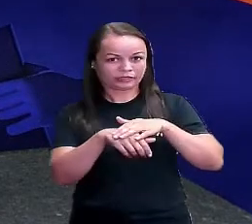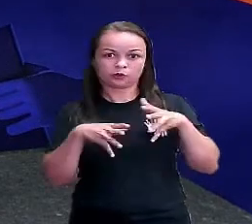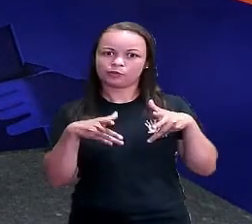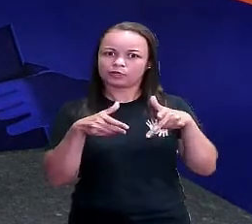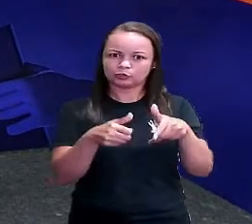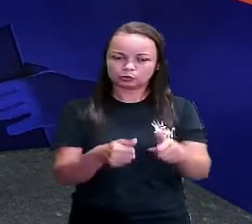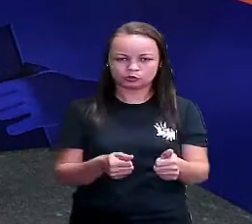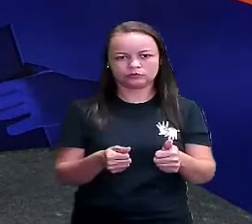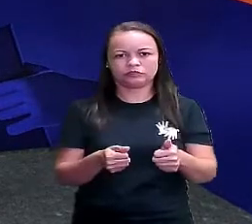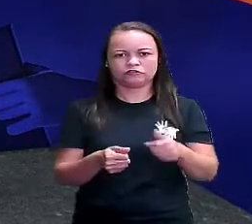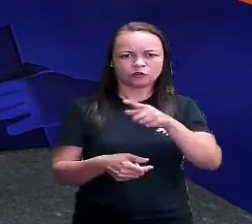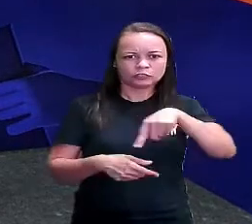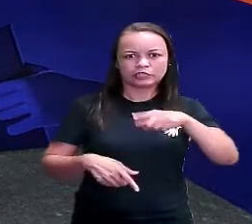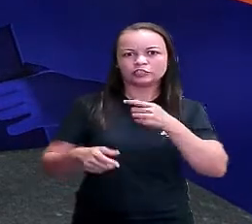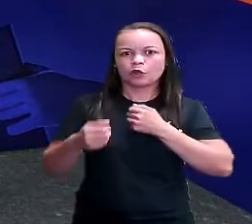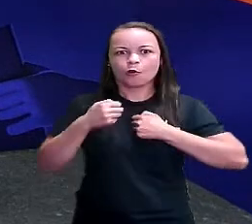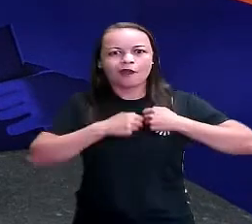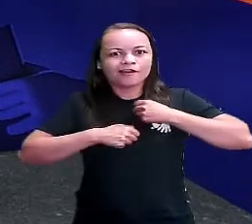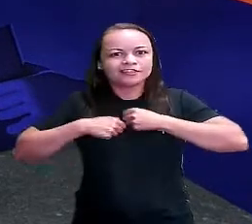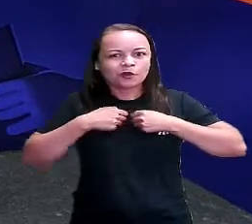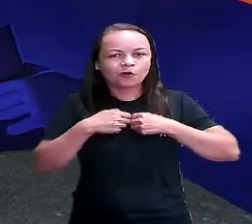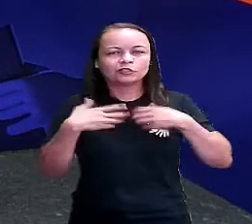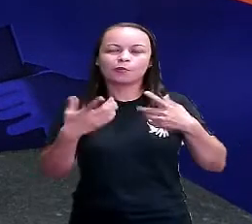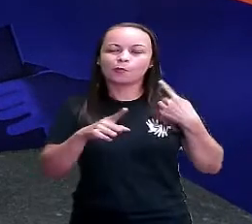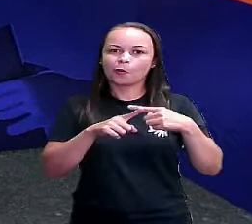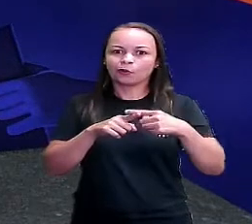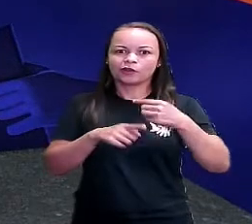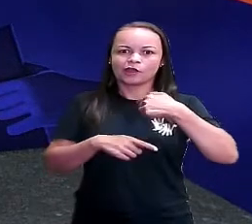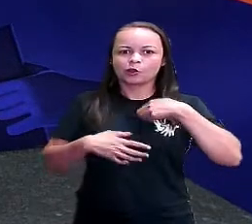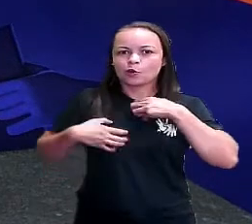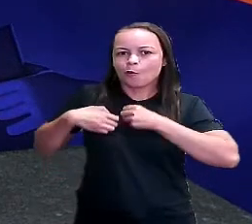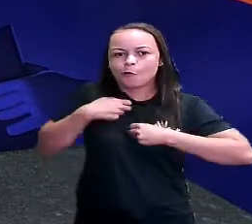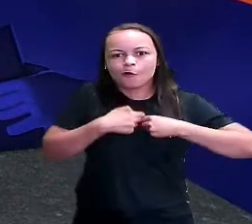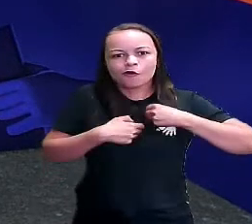eu tô muito ansiosa. Então vamos lá começar, né?